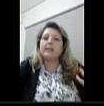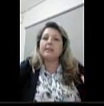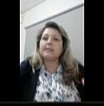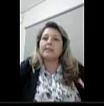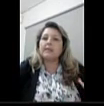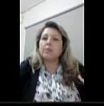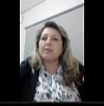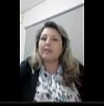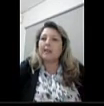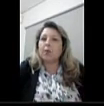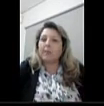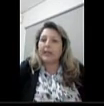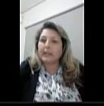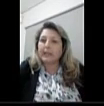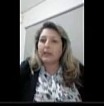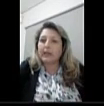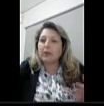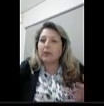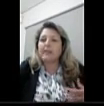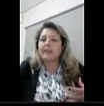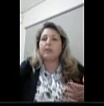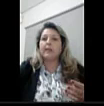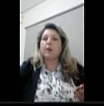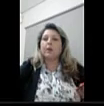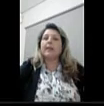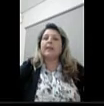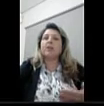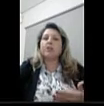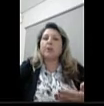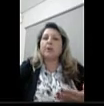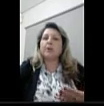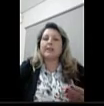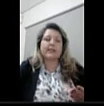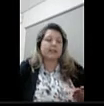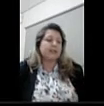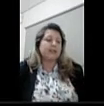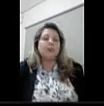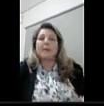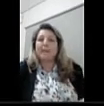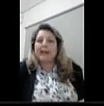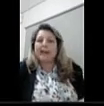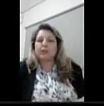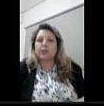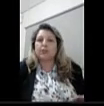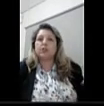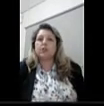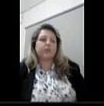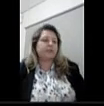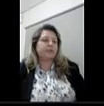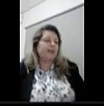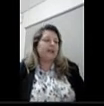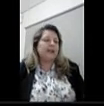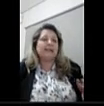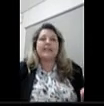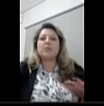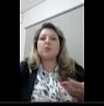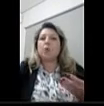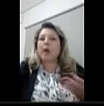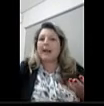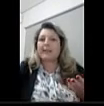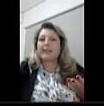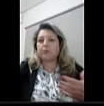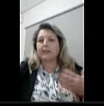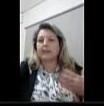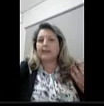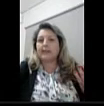a criança consiga compreender. Ou seja, o a gente pode fazer? Se numa página a gente tiver três ou